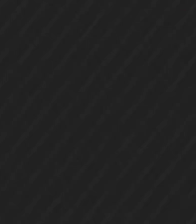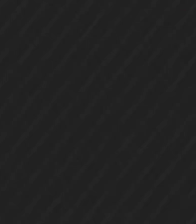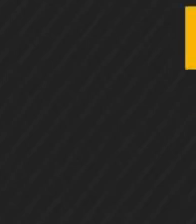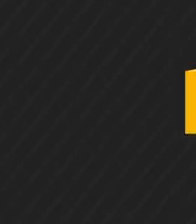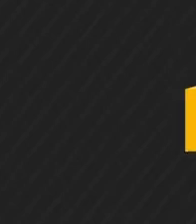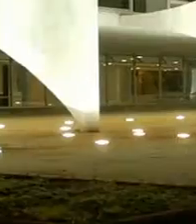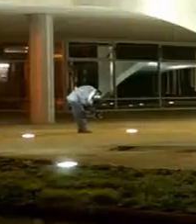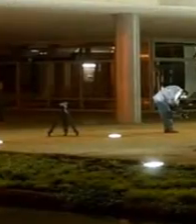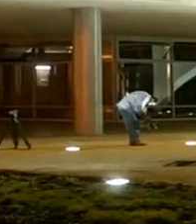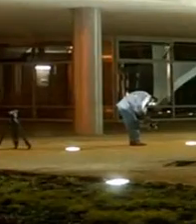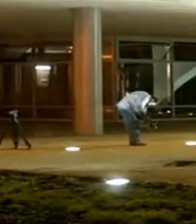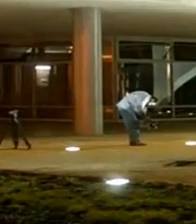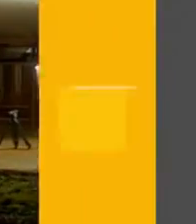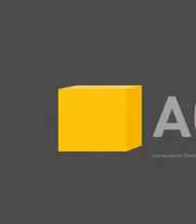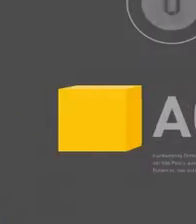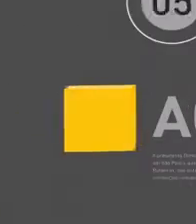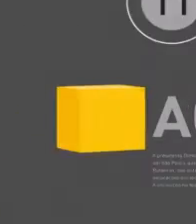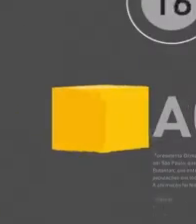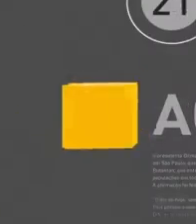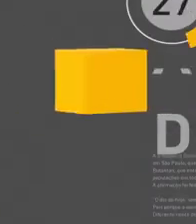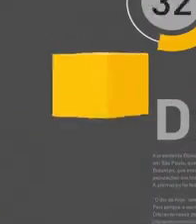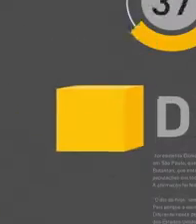E aí